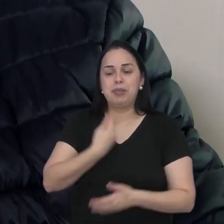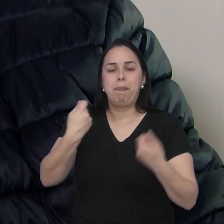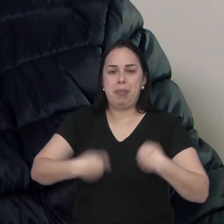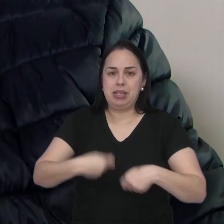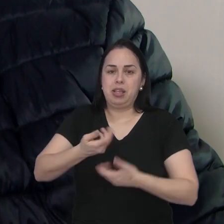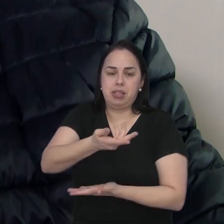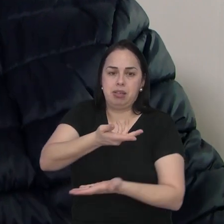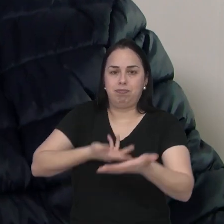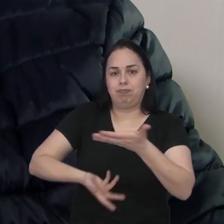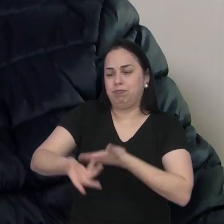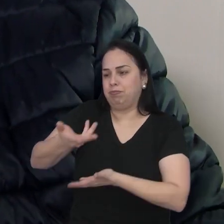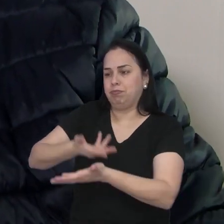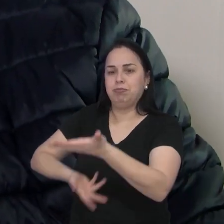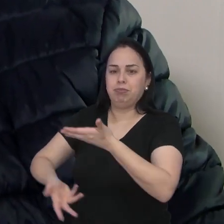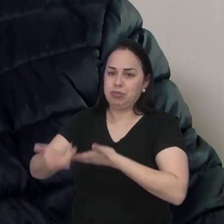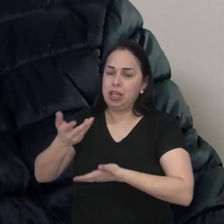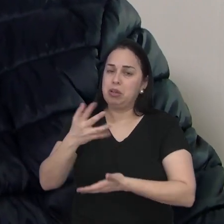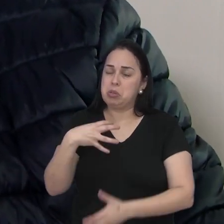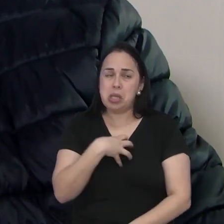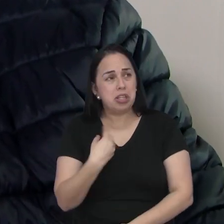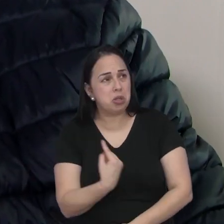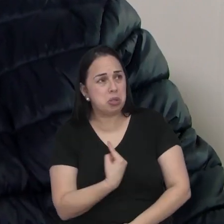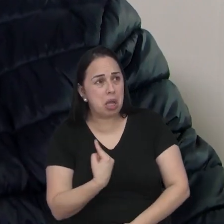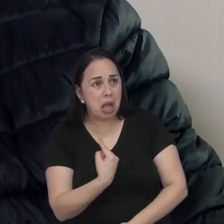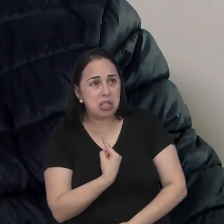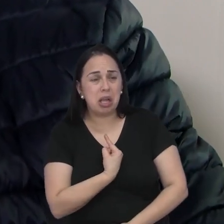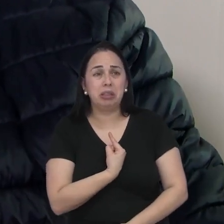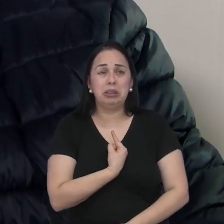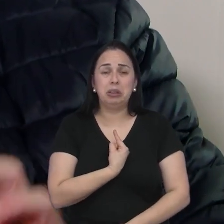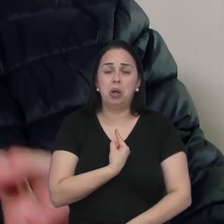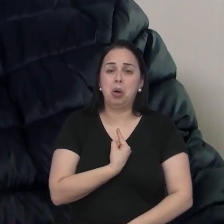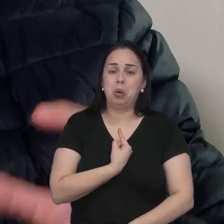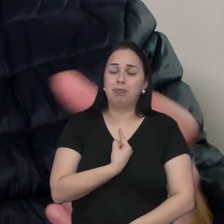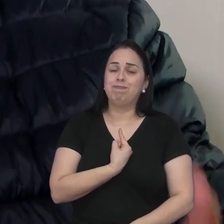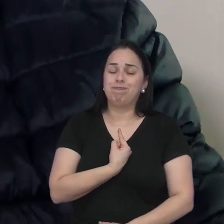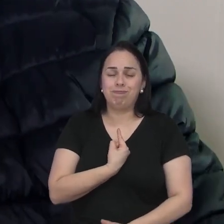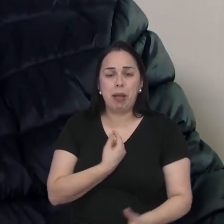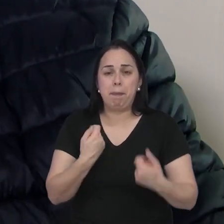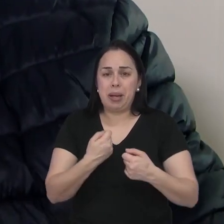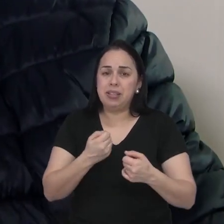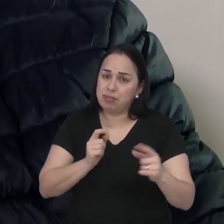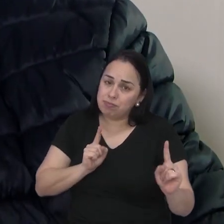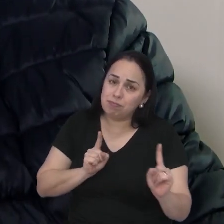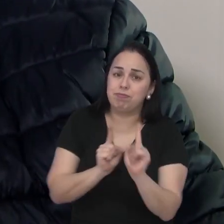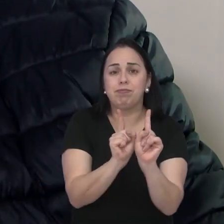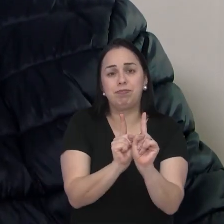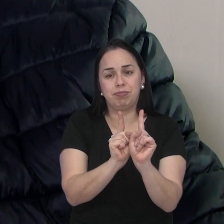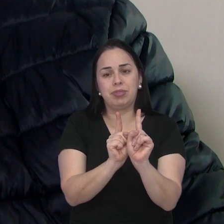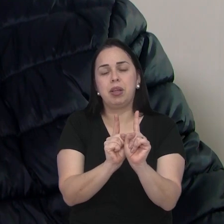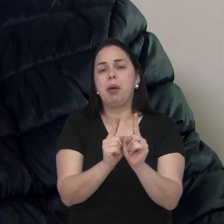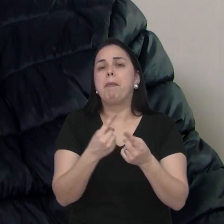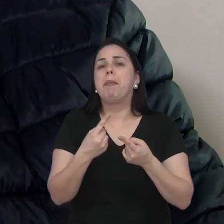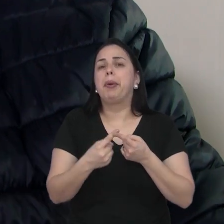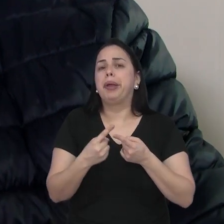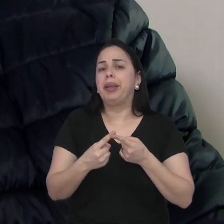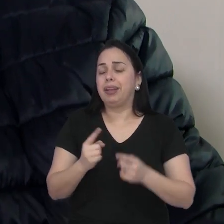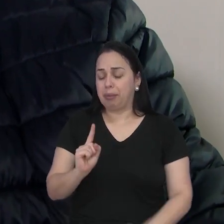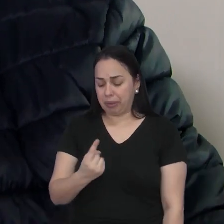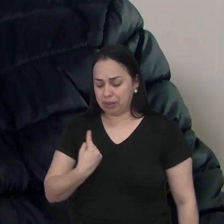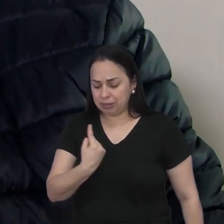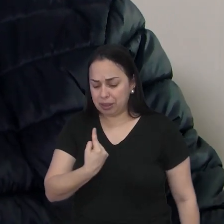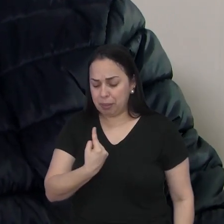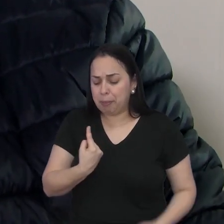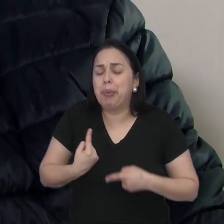seres sociáveis, é importante nós questionarmos quando a gente se sente muito solitário ou quando a gente se coloca nessa condição de muita solidão.